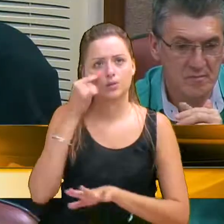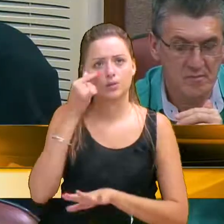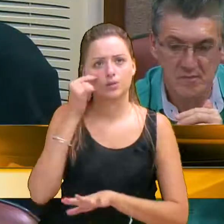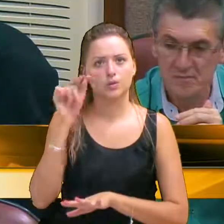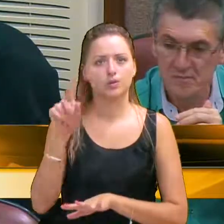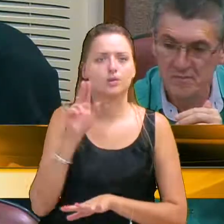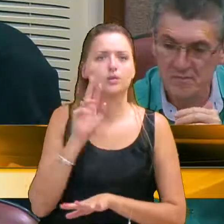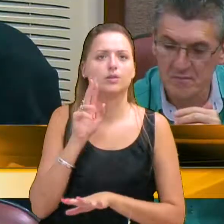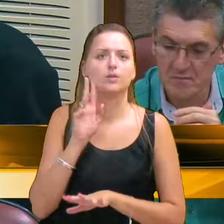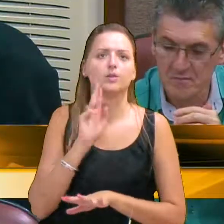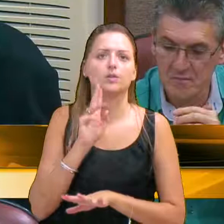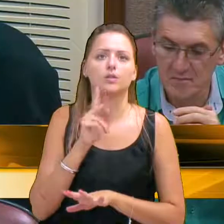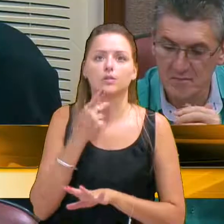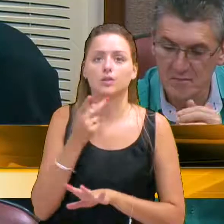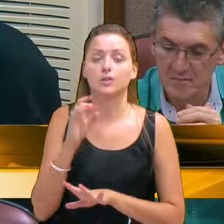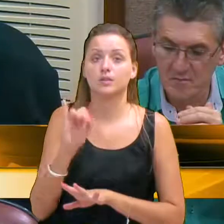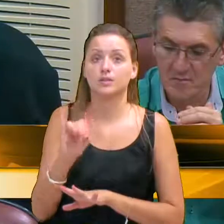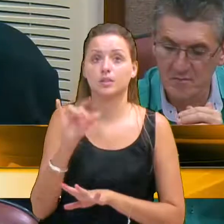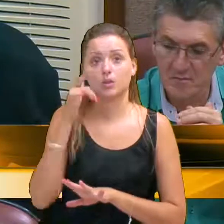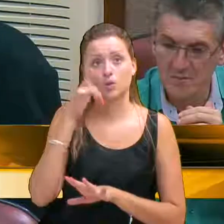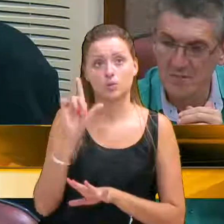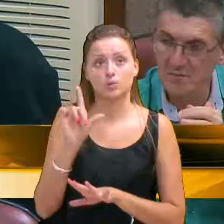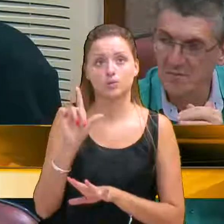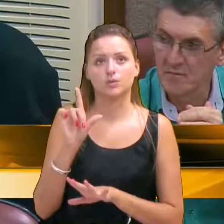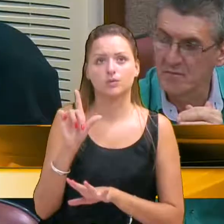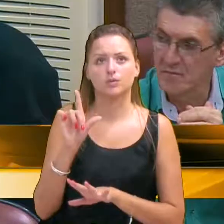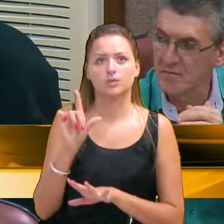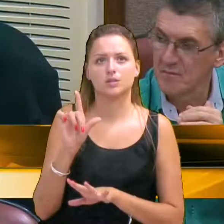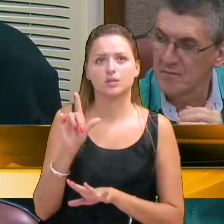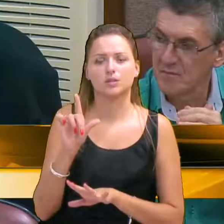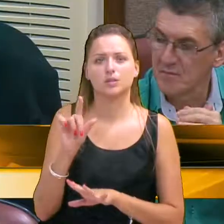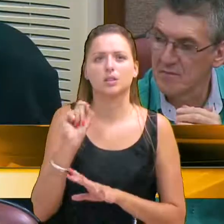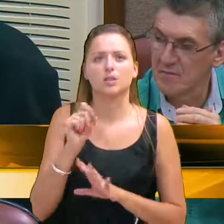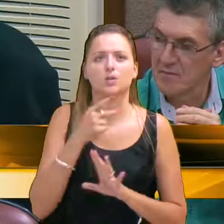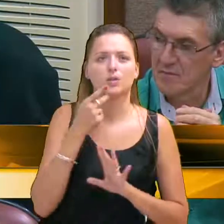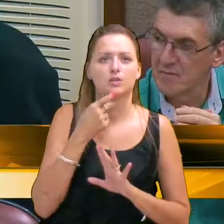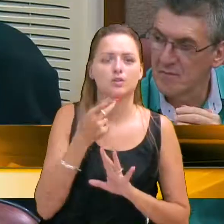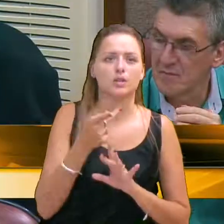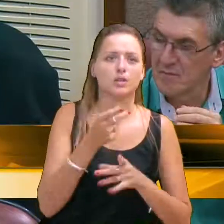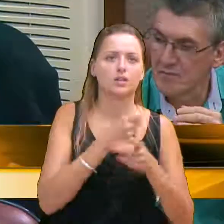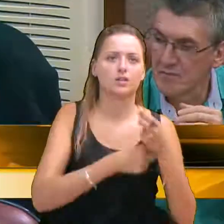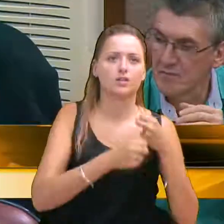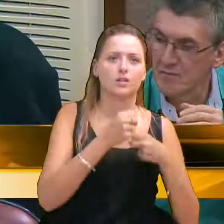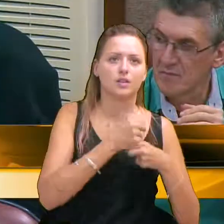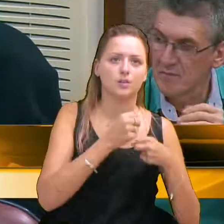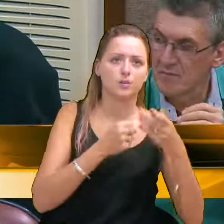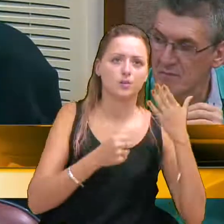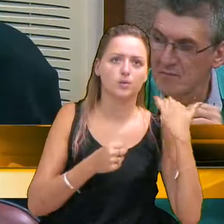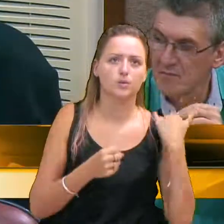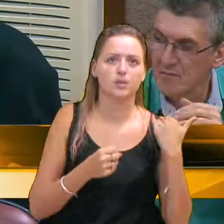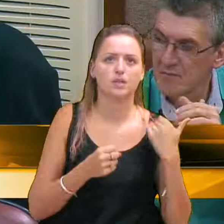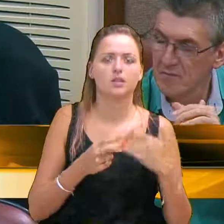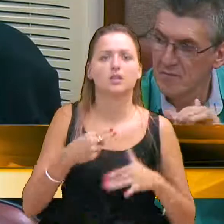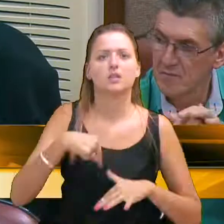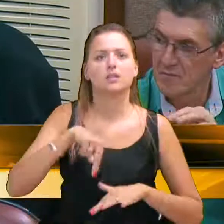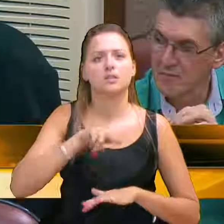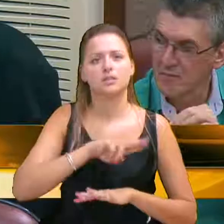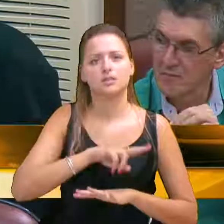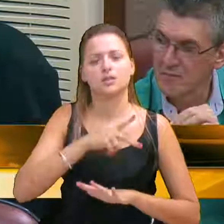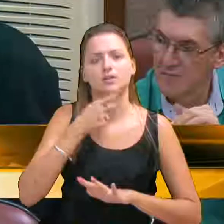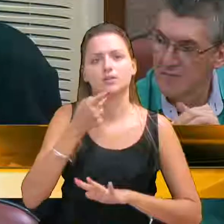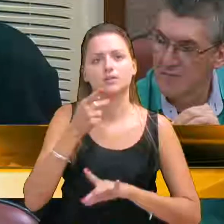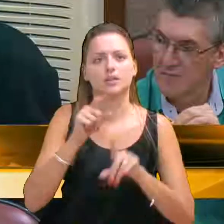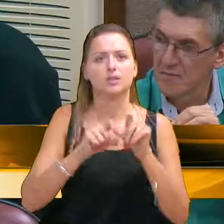que se nós pudéssemos retomar as gravações do ano passado, né, exatamente nesse período, as nossas manifestações em relação